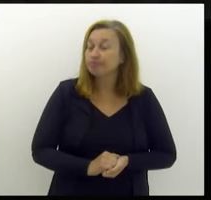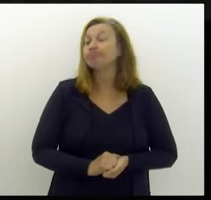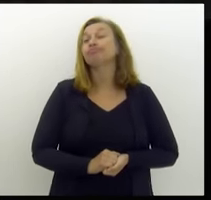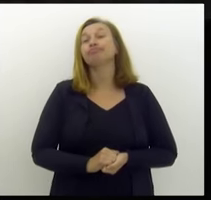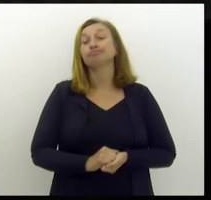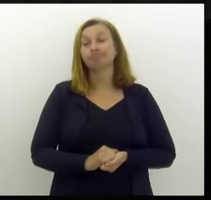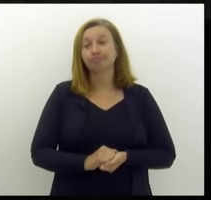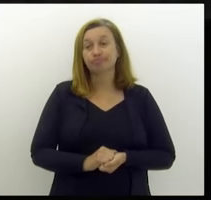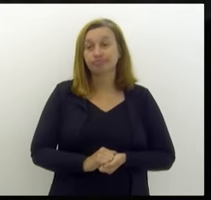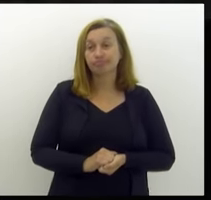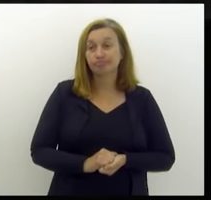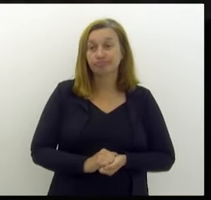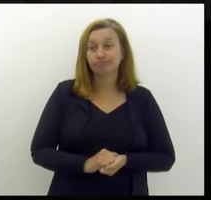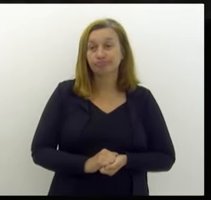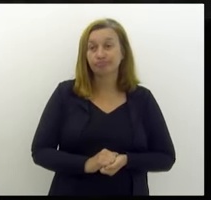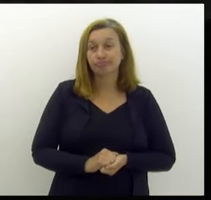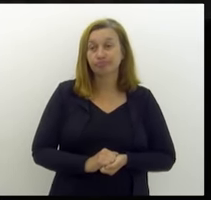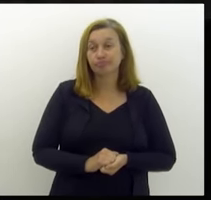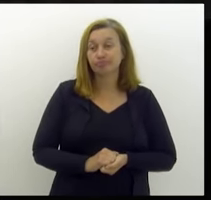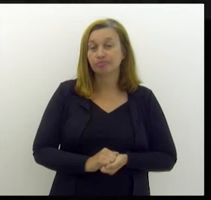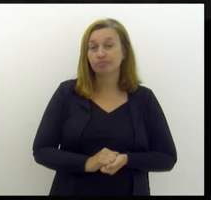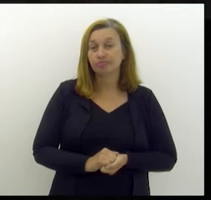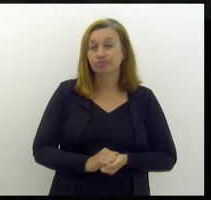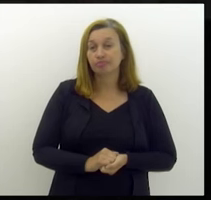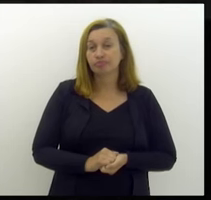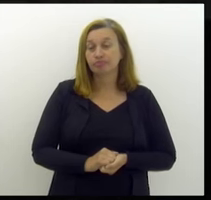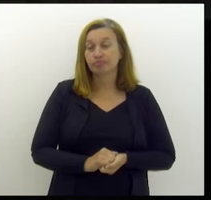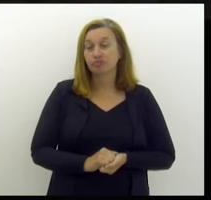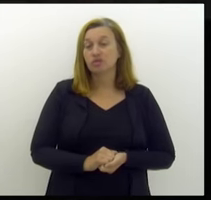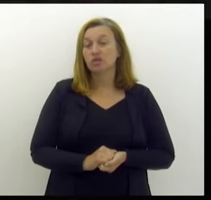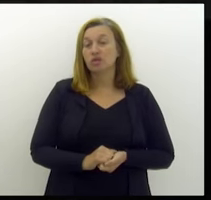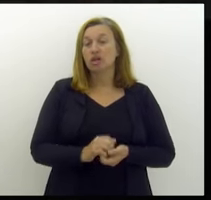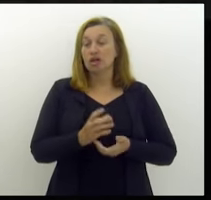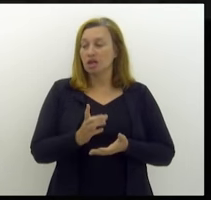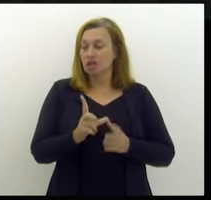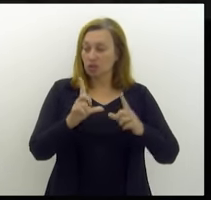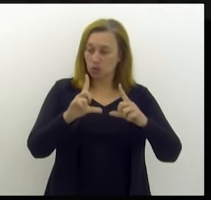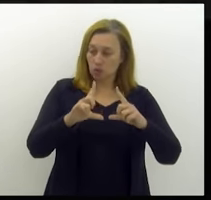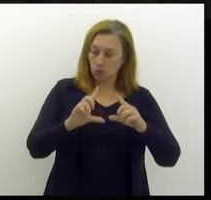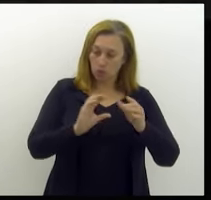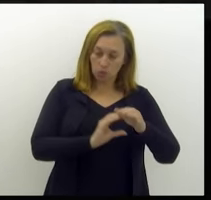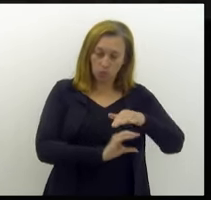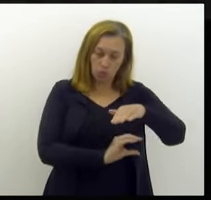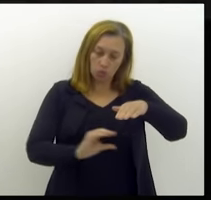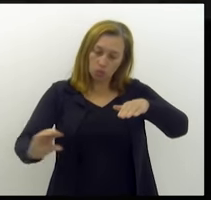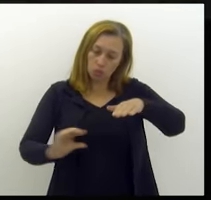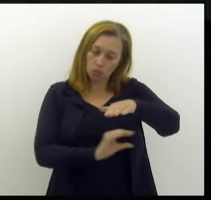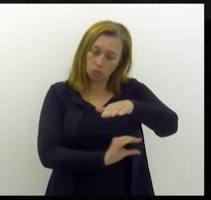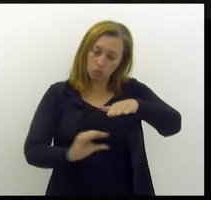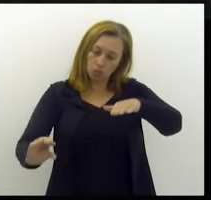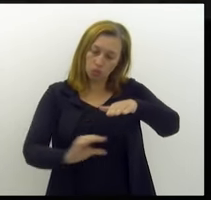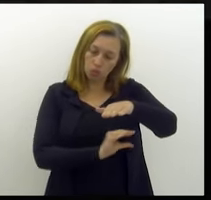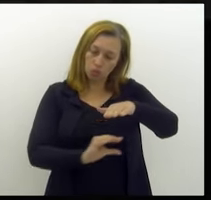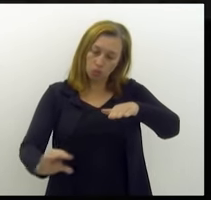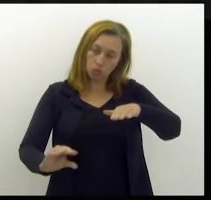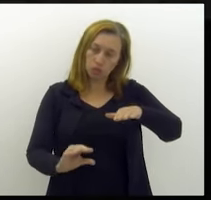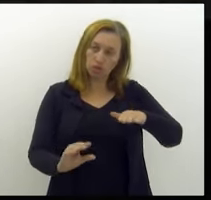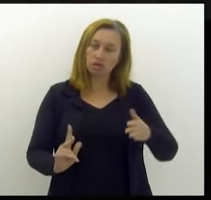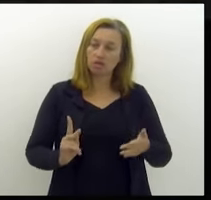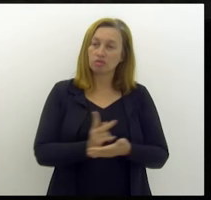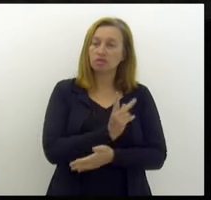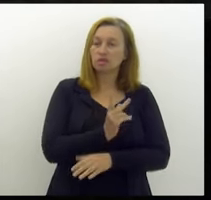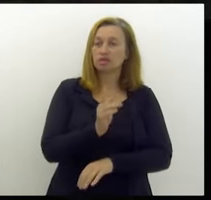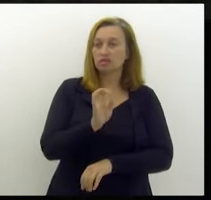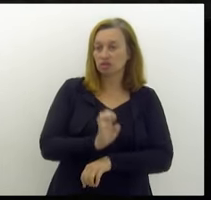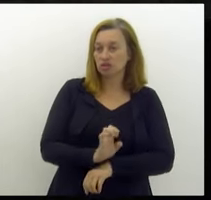ver com esse sequestro dos recursos dos Fundos públicos que nós temos hoje no estado Cadê as